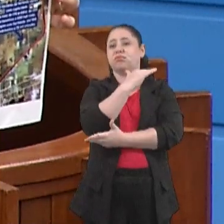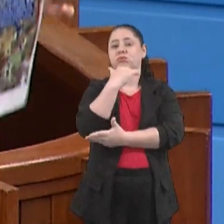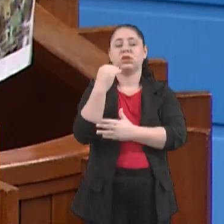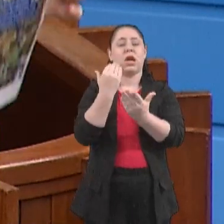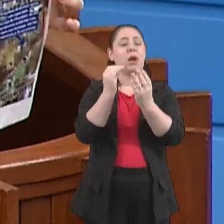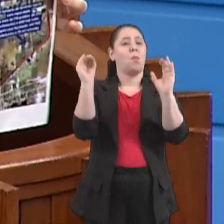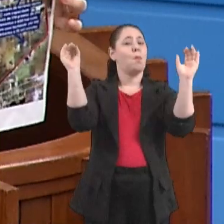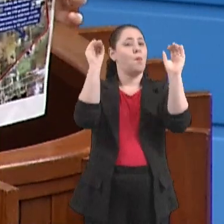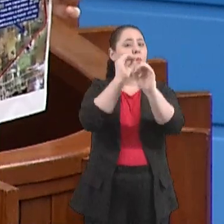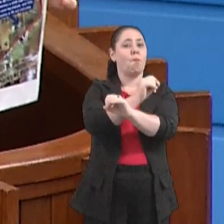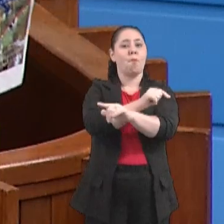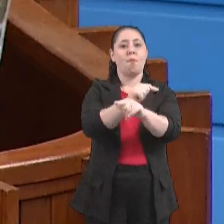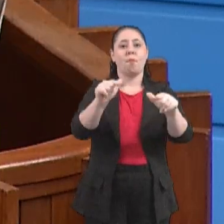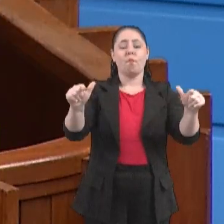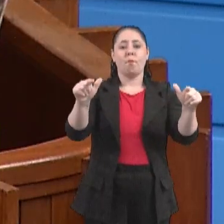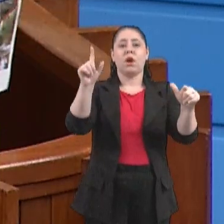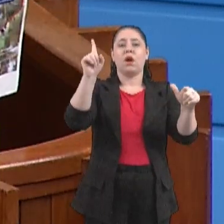morte